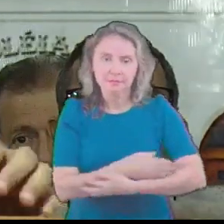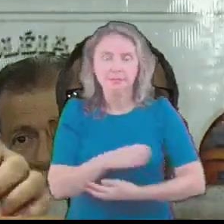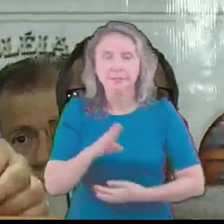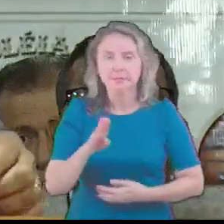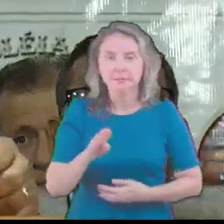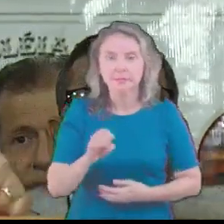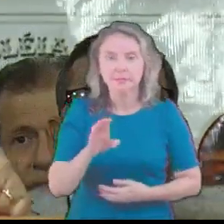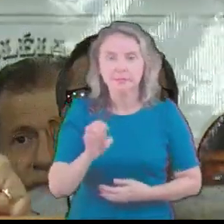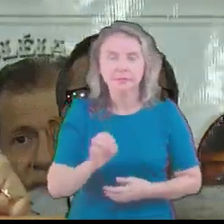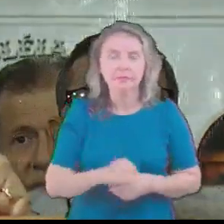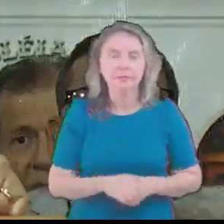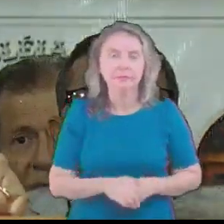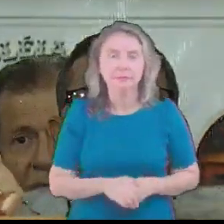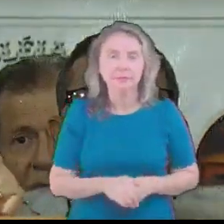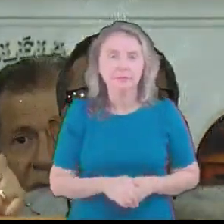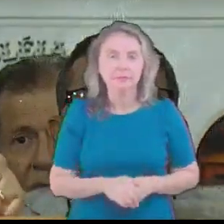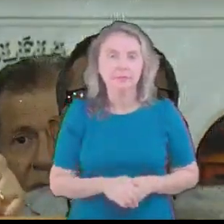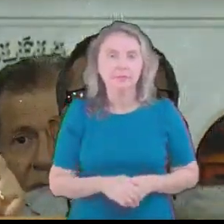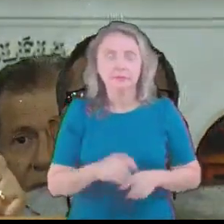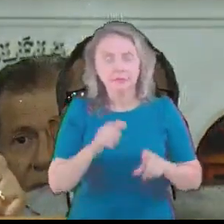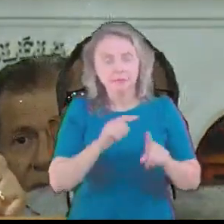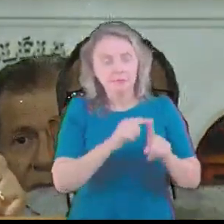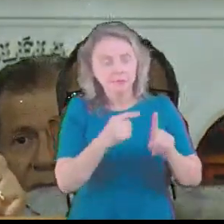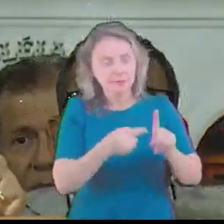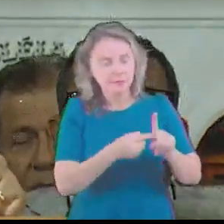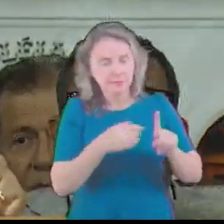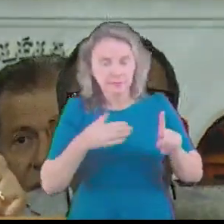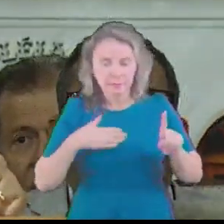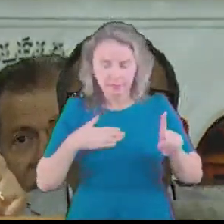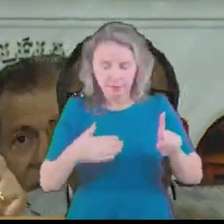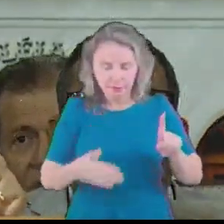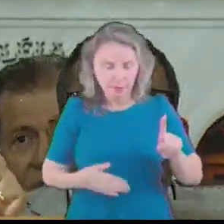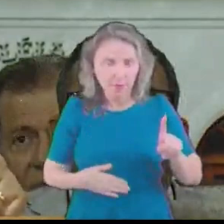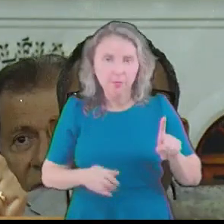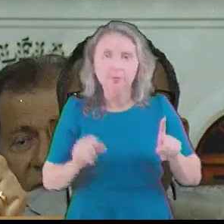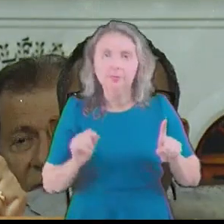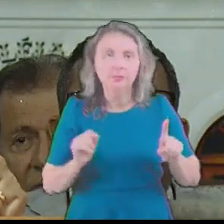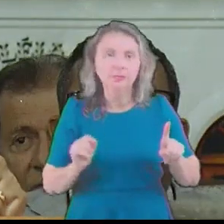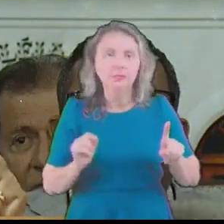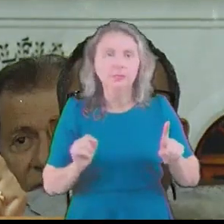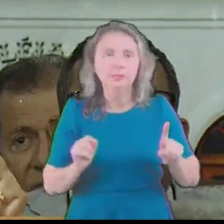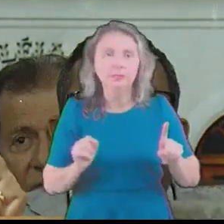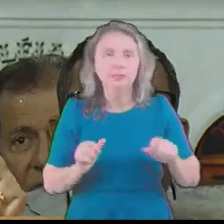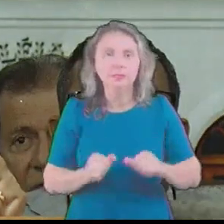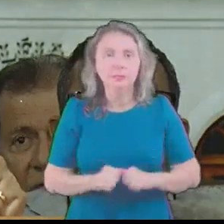A nossa concepção, irmãos, biológica, é que